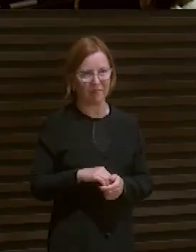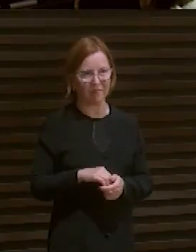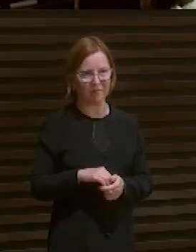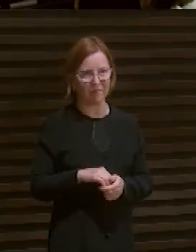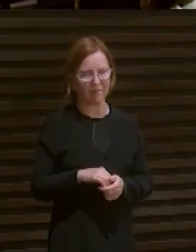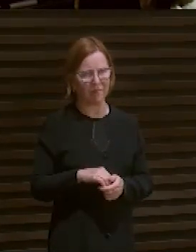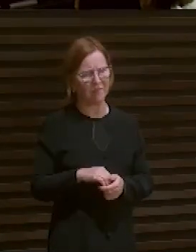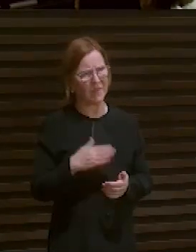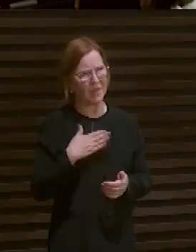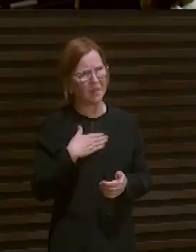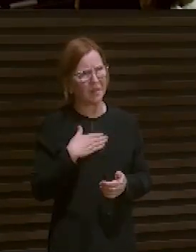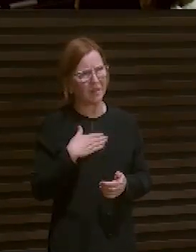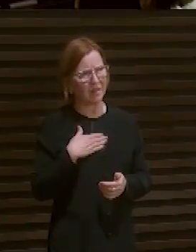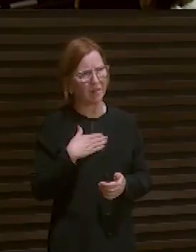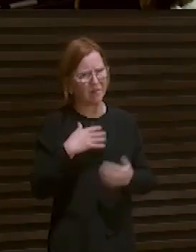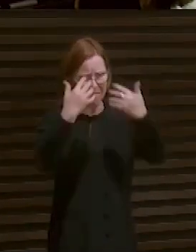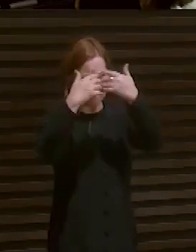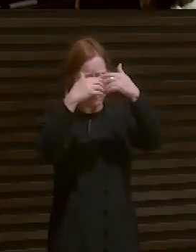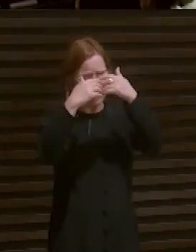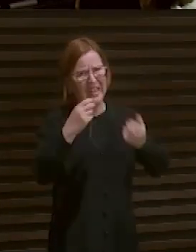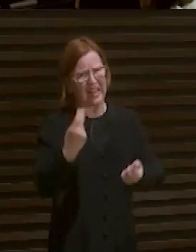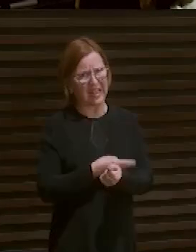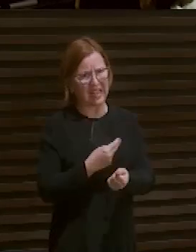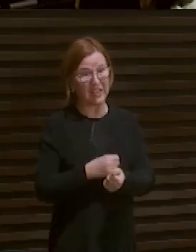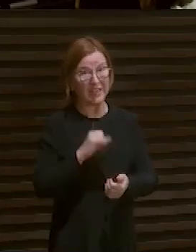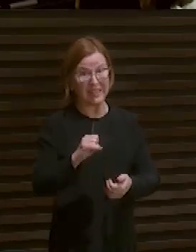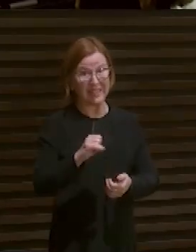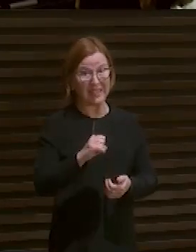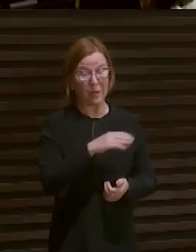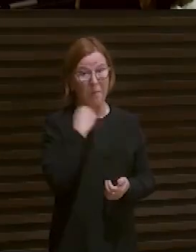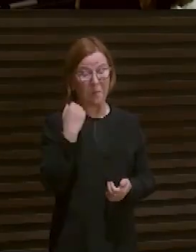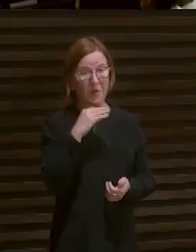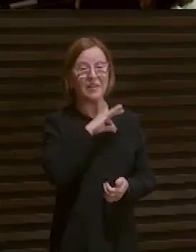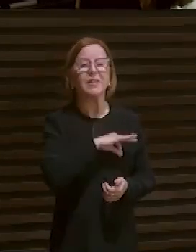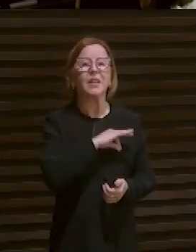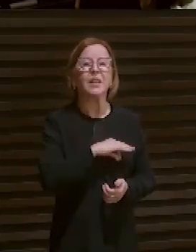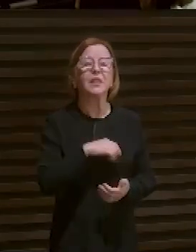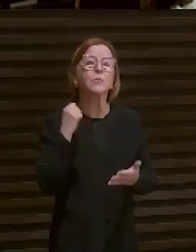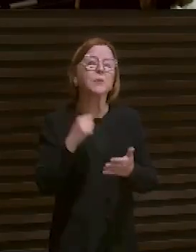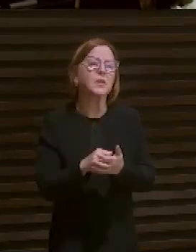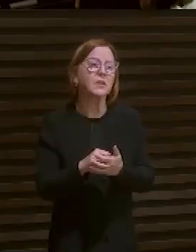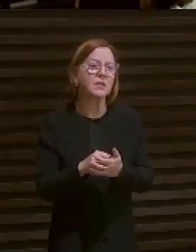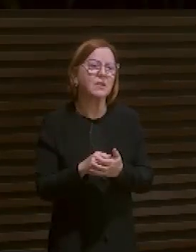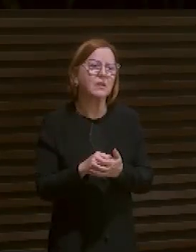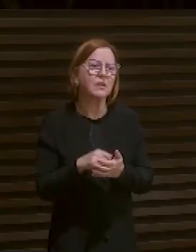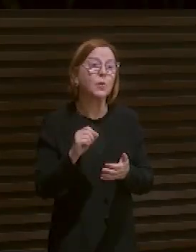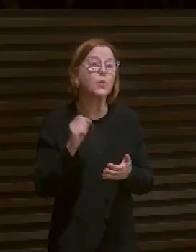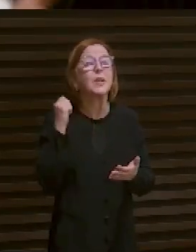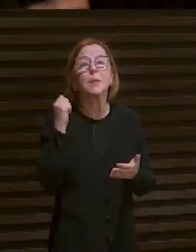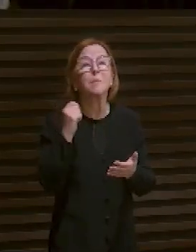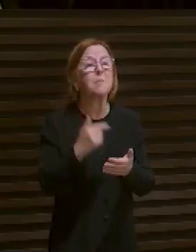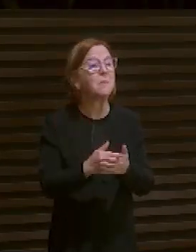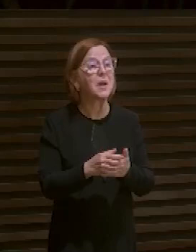meu raciocínio está errado? Se a morte é o salário do pecado, o que vai pagar o pecado?